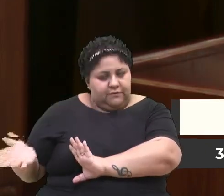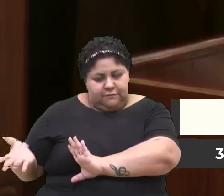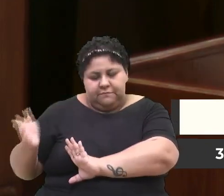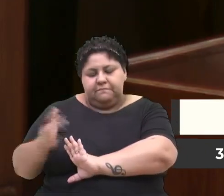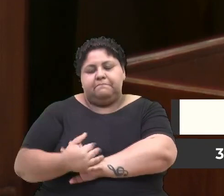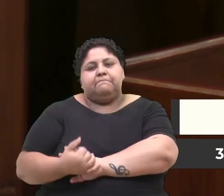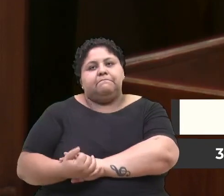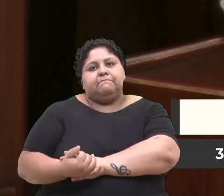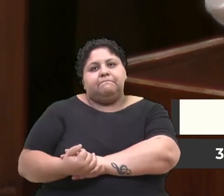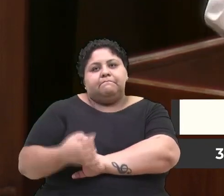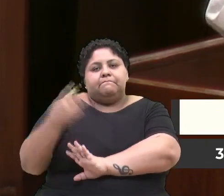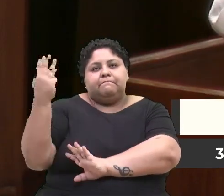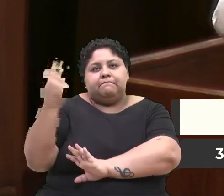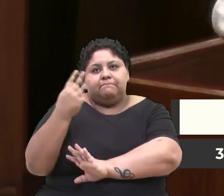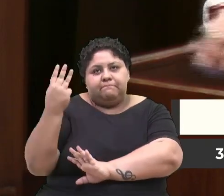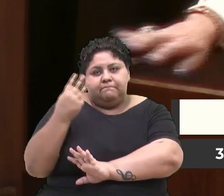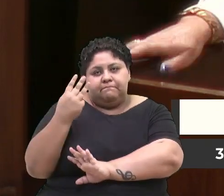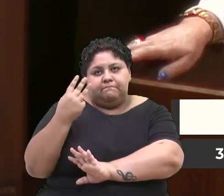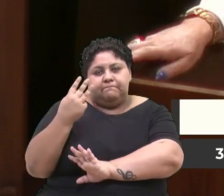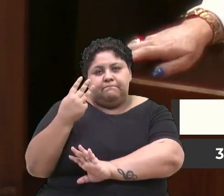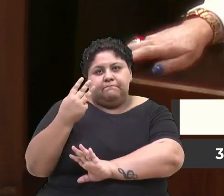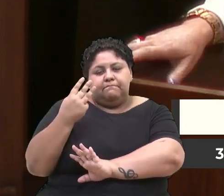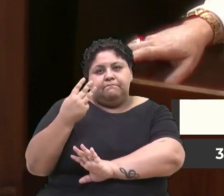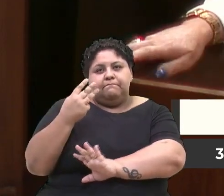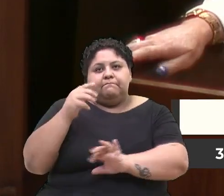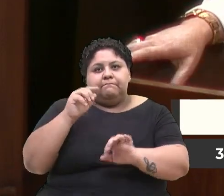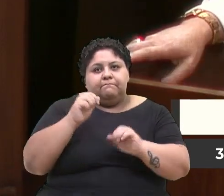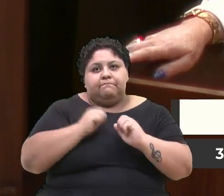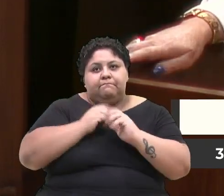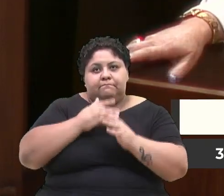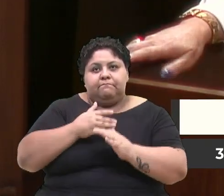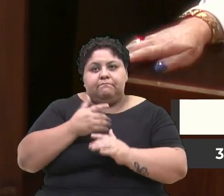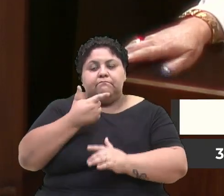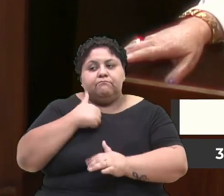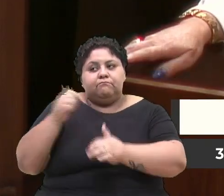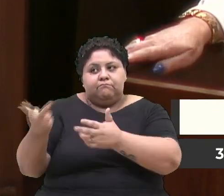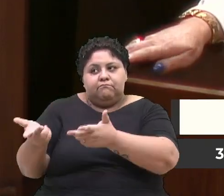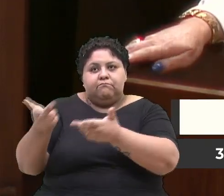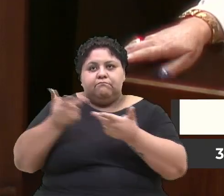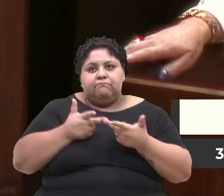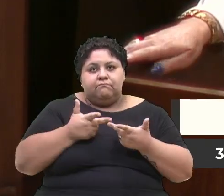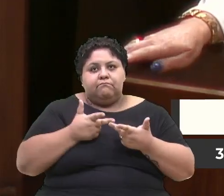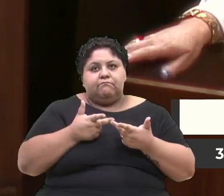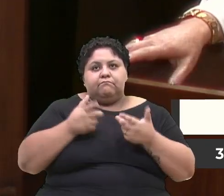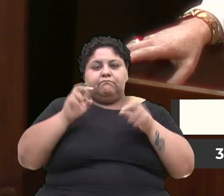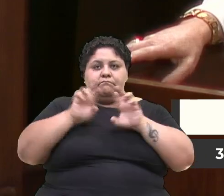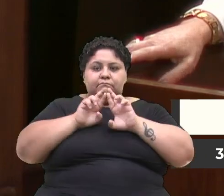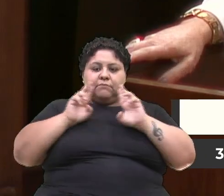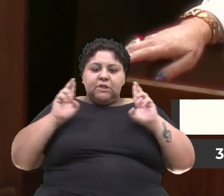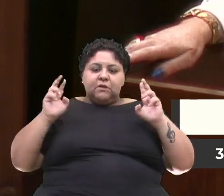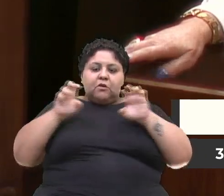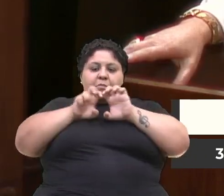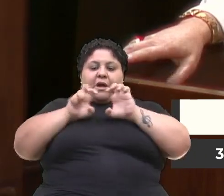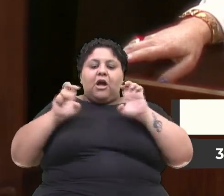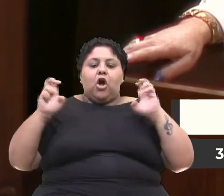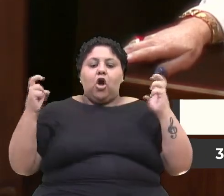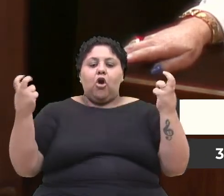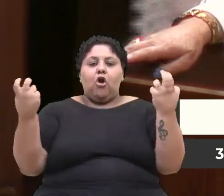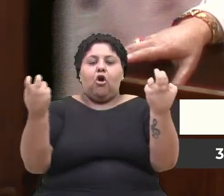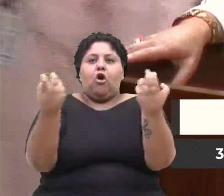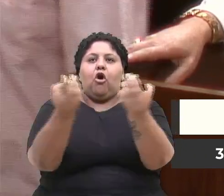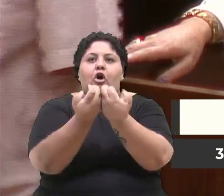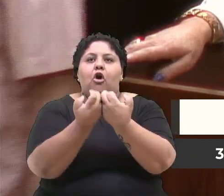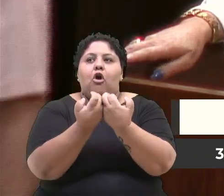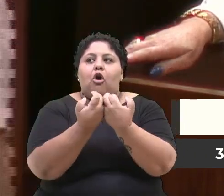A terceira atividade que eu gostaria de convidar é para uma roda de conversa em parceria